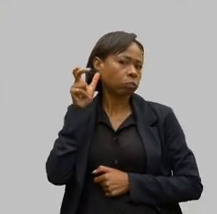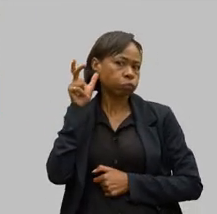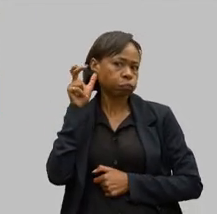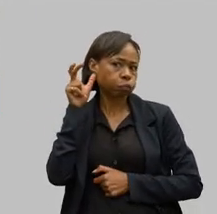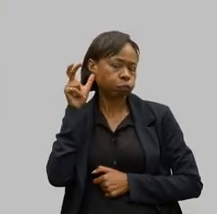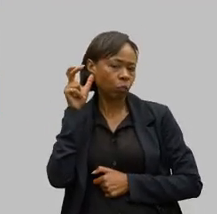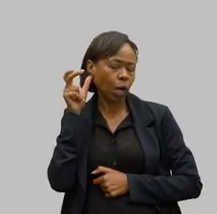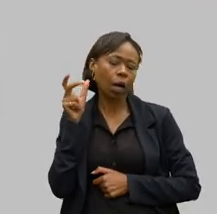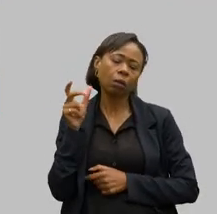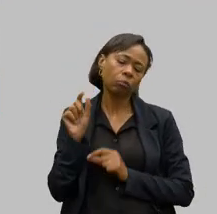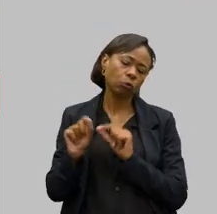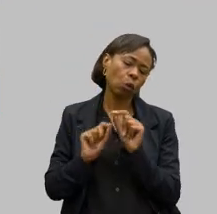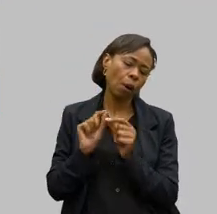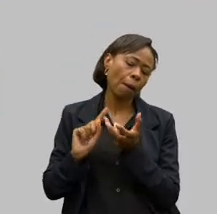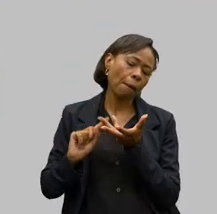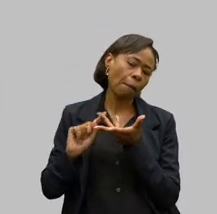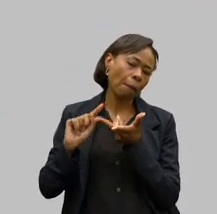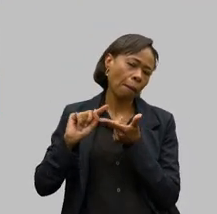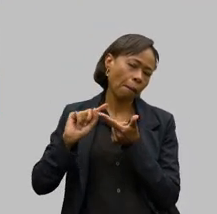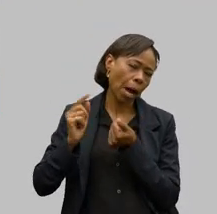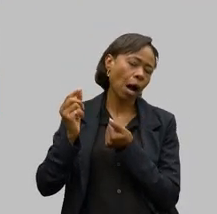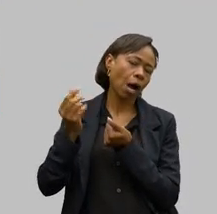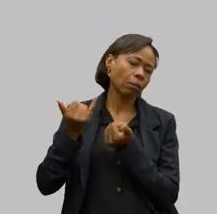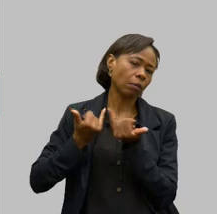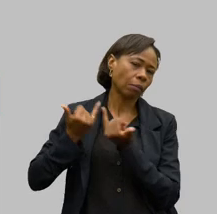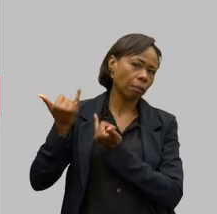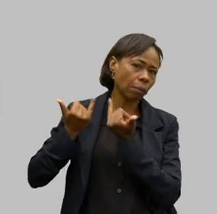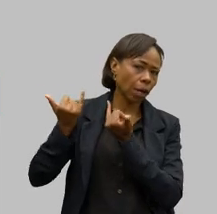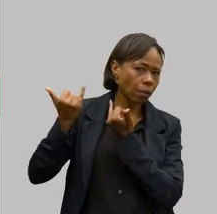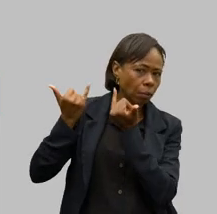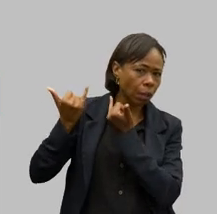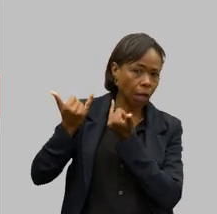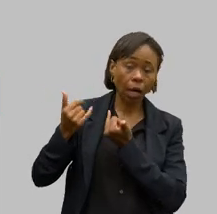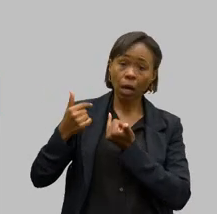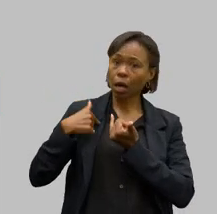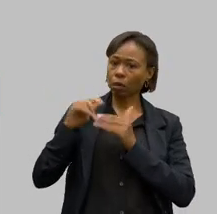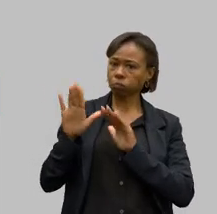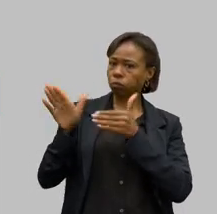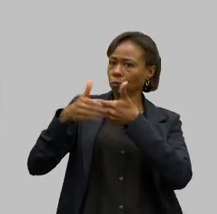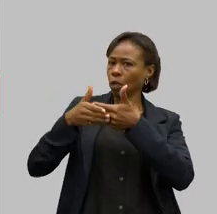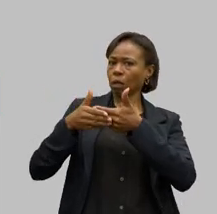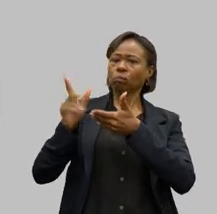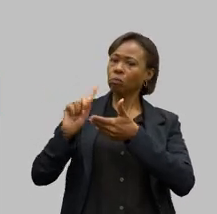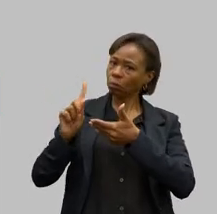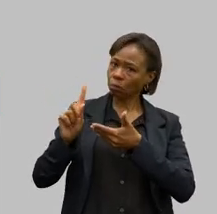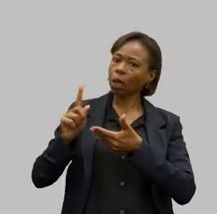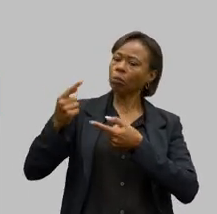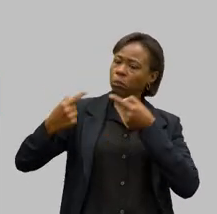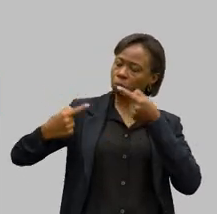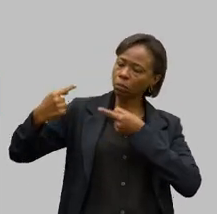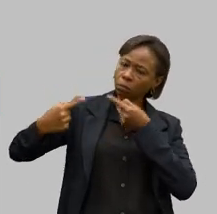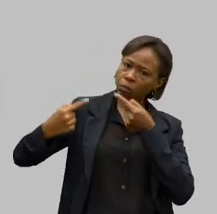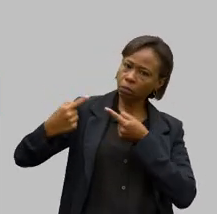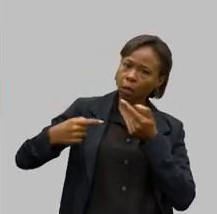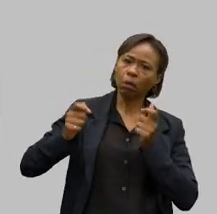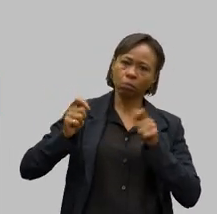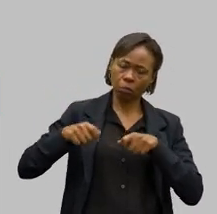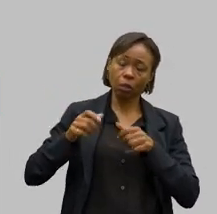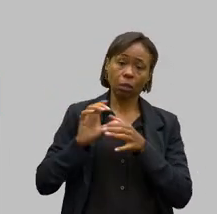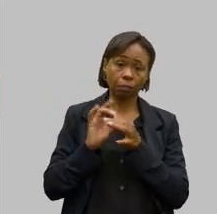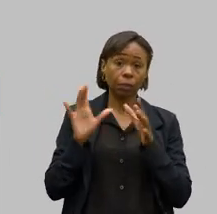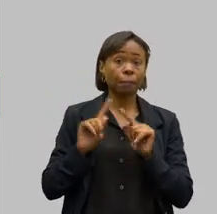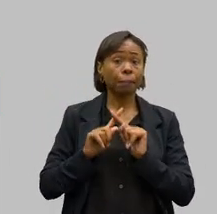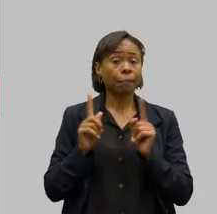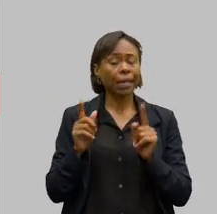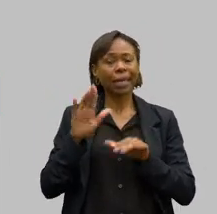eu escuto essas demandas e não estou fechando portas para a discussão, mas algumas vezes as pessoas